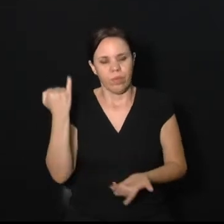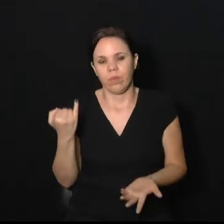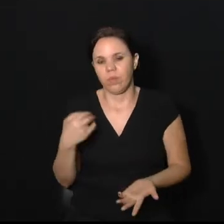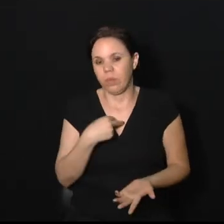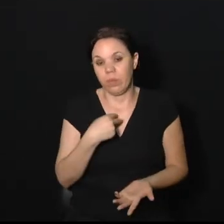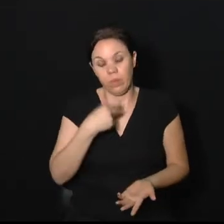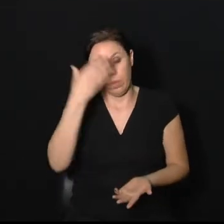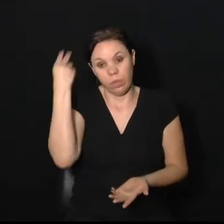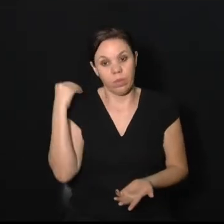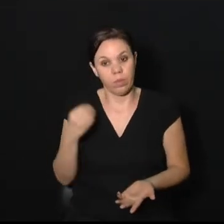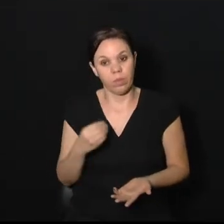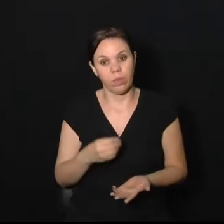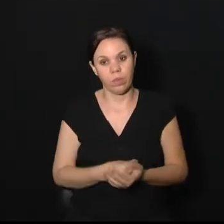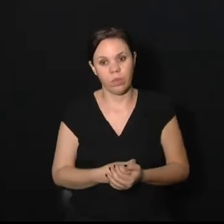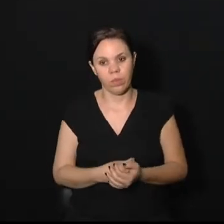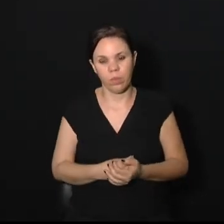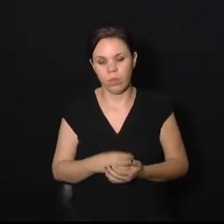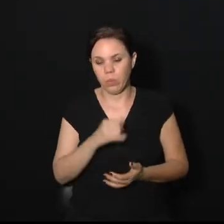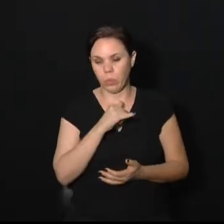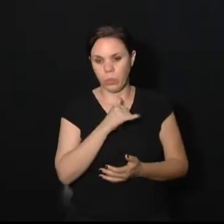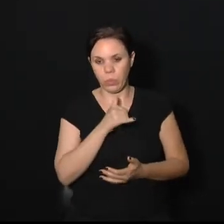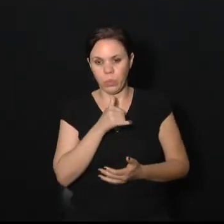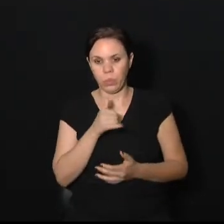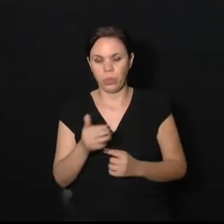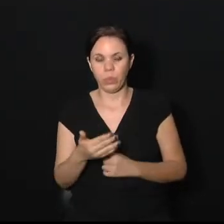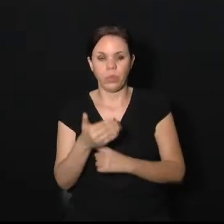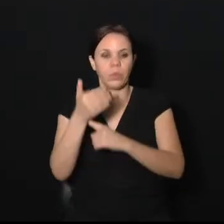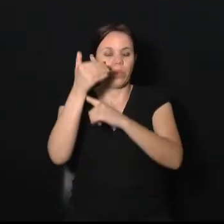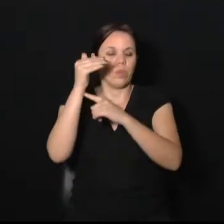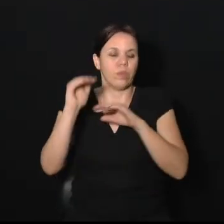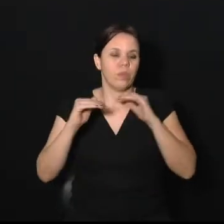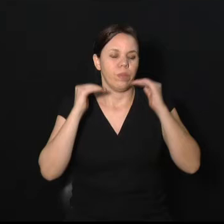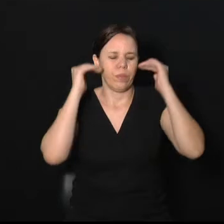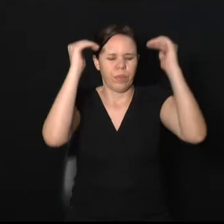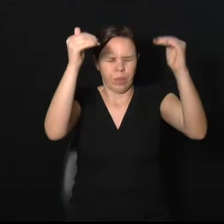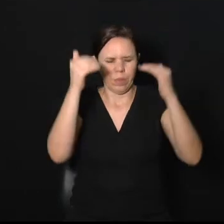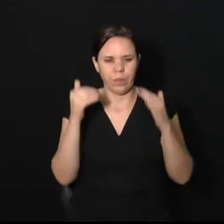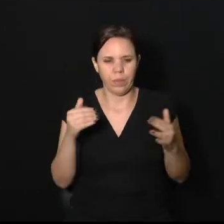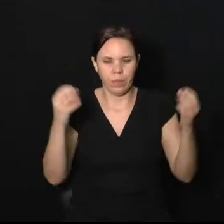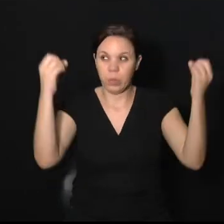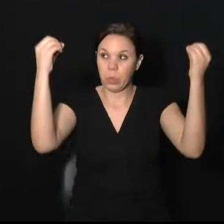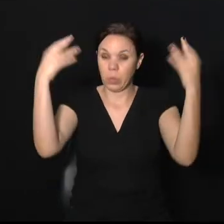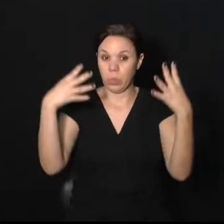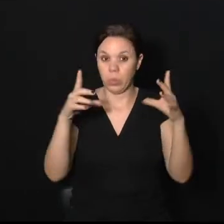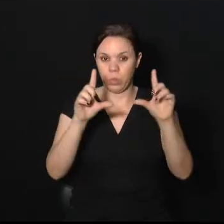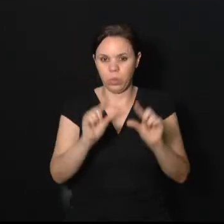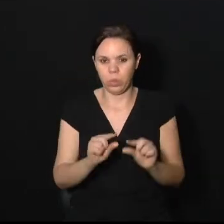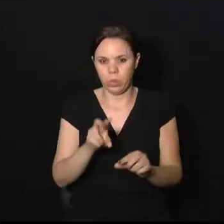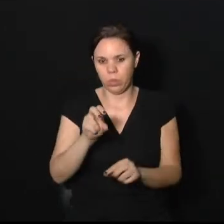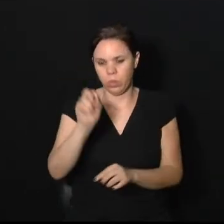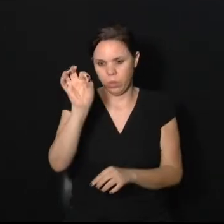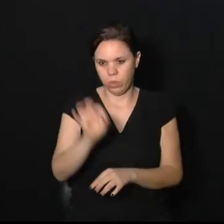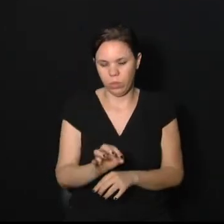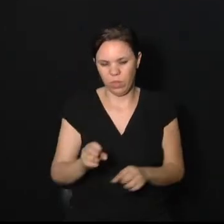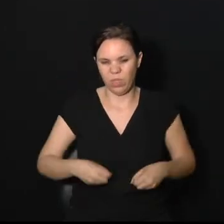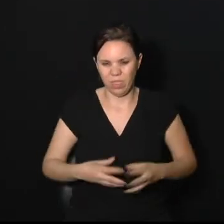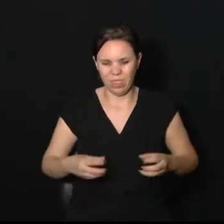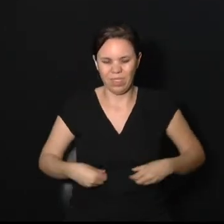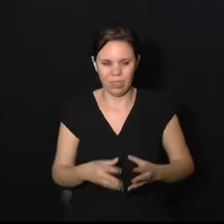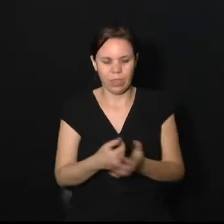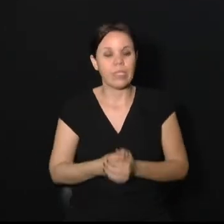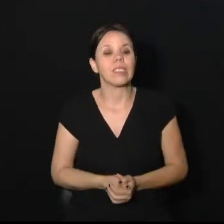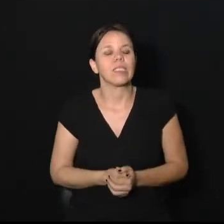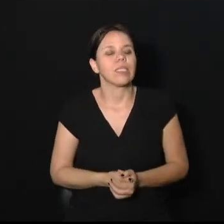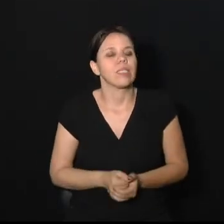esquecer também da questão da eficiência energética. Hoje tem tecnologias muito mais avançadas da lâmpada que reduzem até 50% do custo, né,